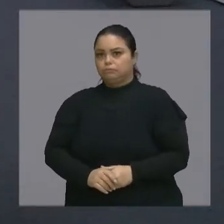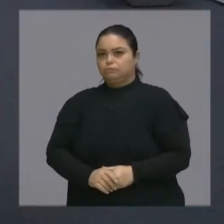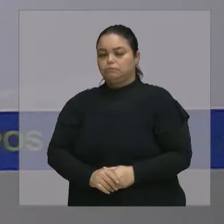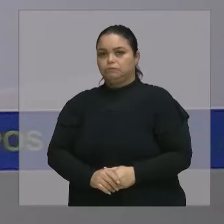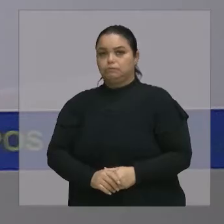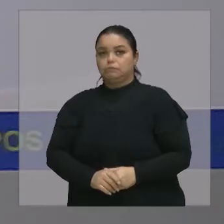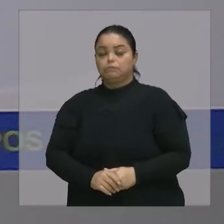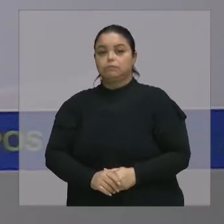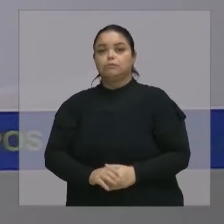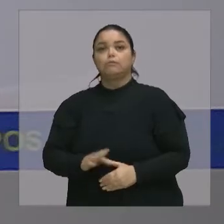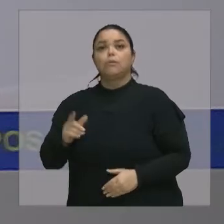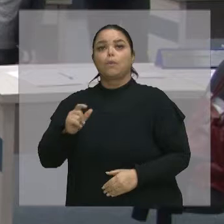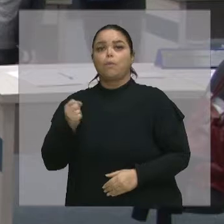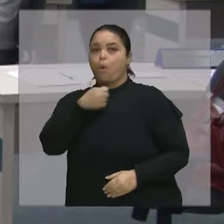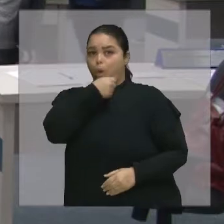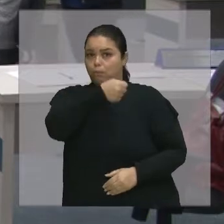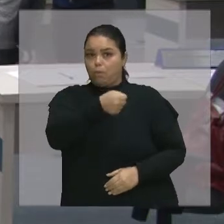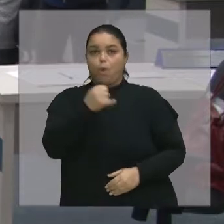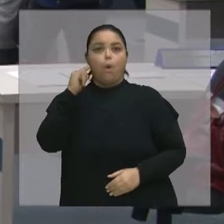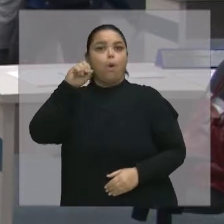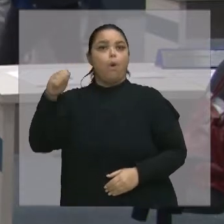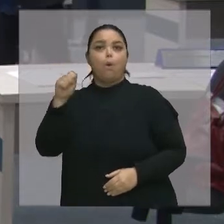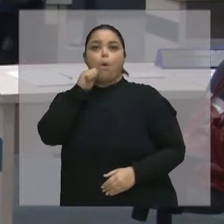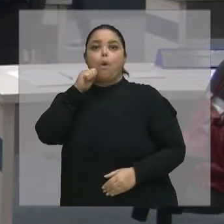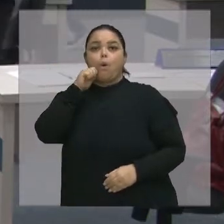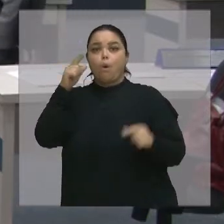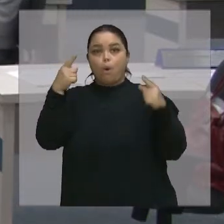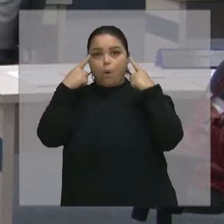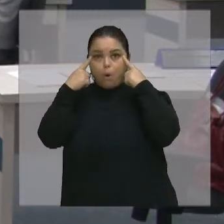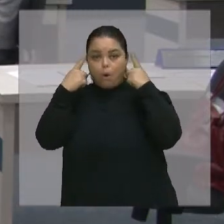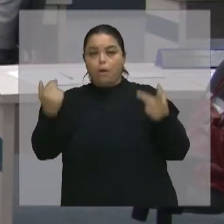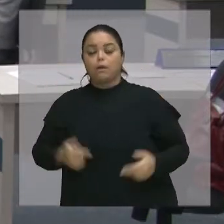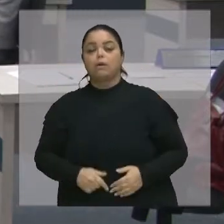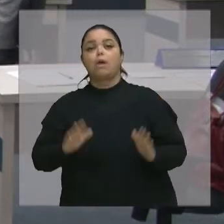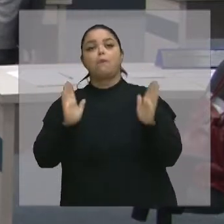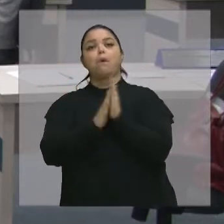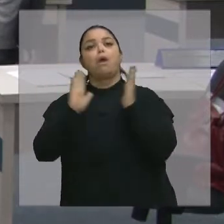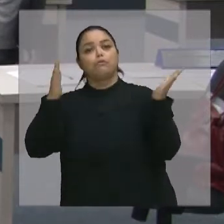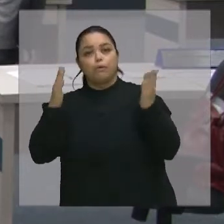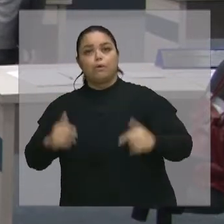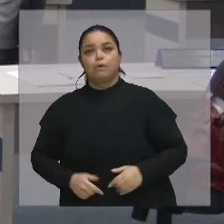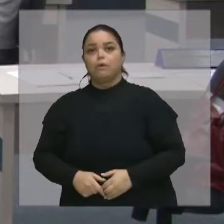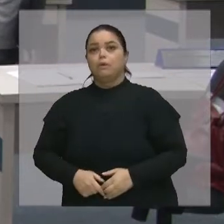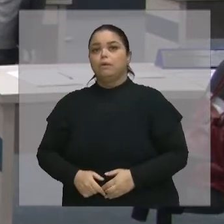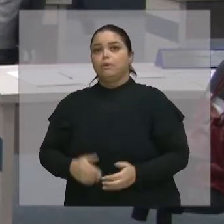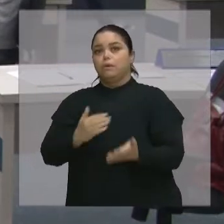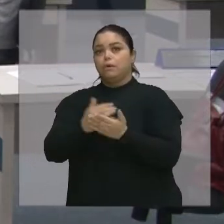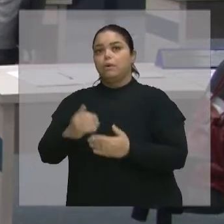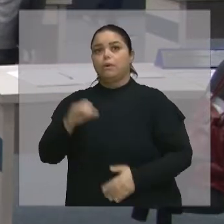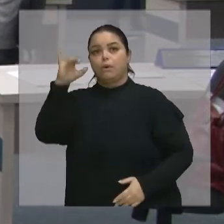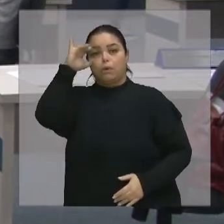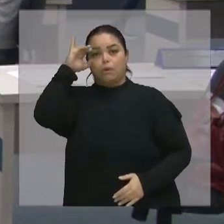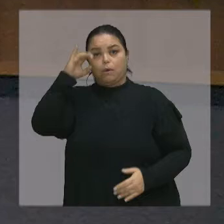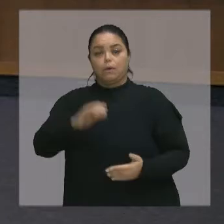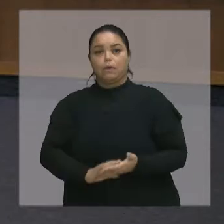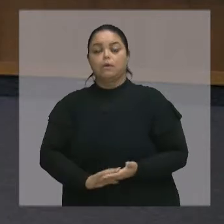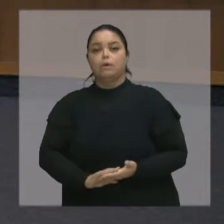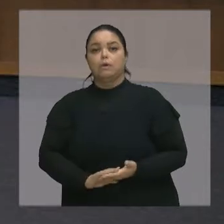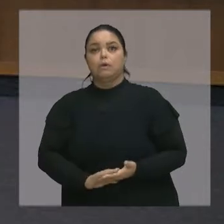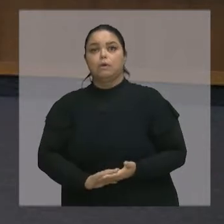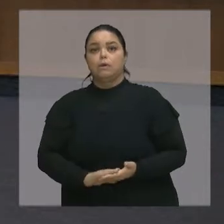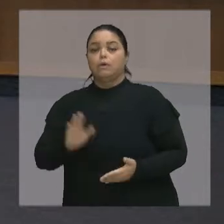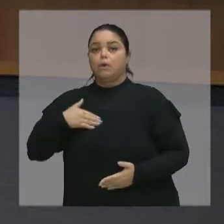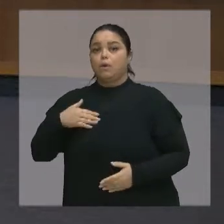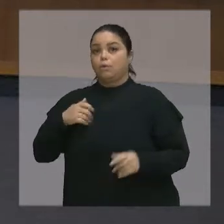Com a palavra, a vereadora Amélia Naomi. Senhor presidente, também quero parabenizar a iniciativa da vereadora Dulce Rita. Esse é um